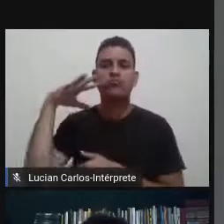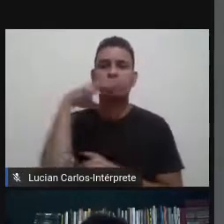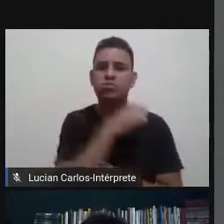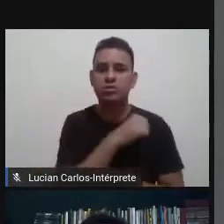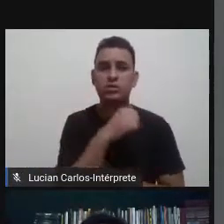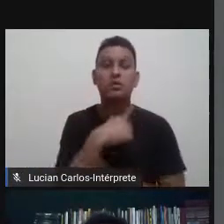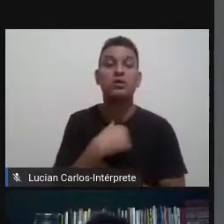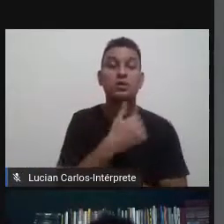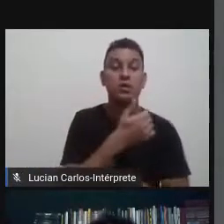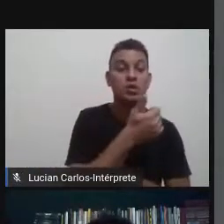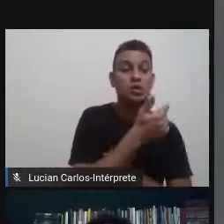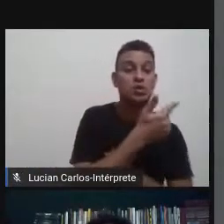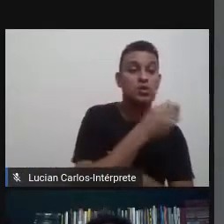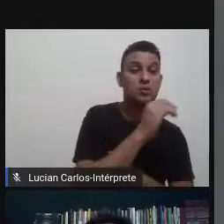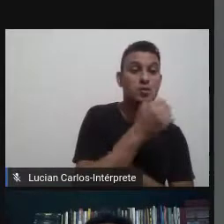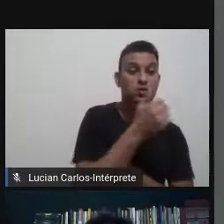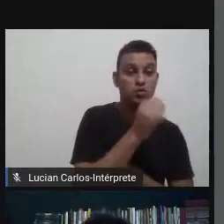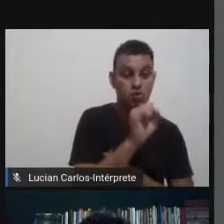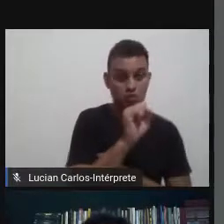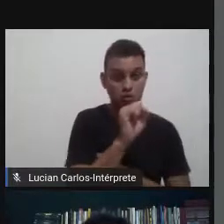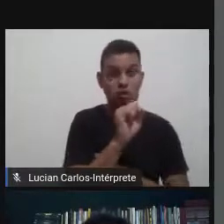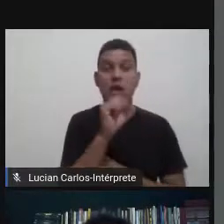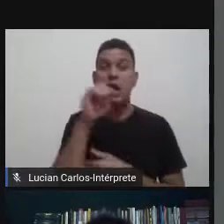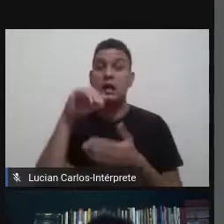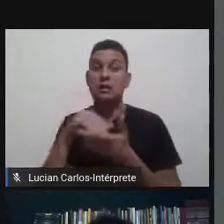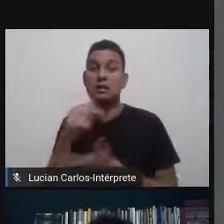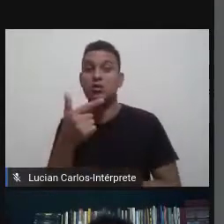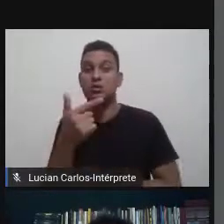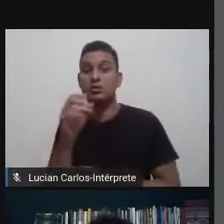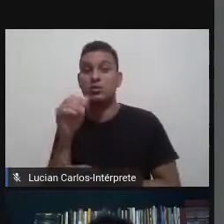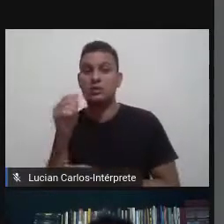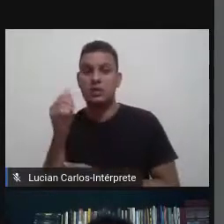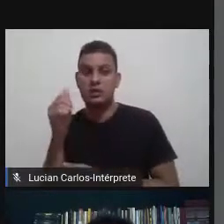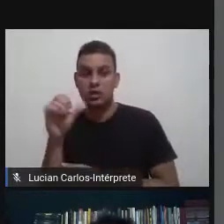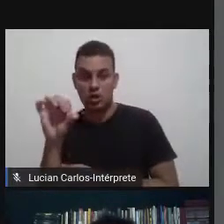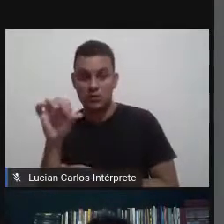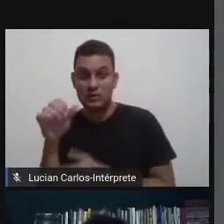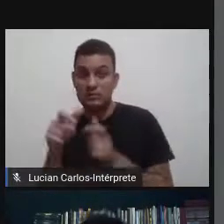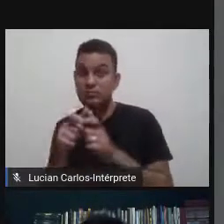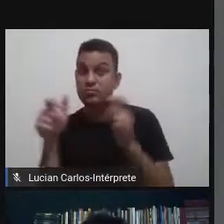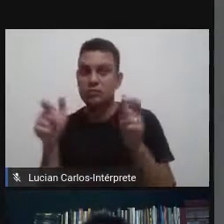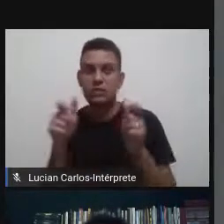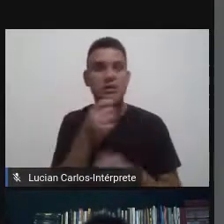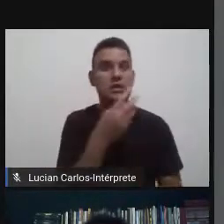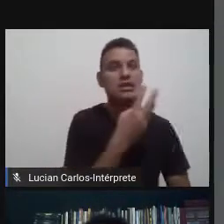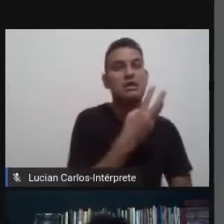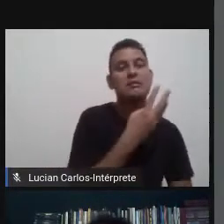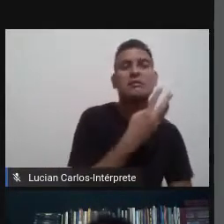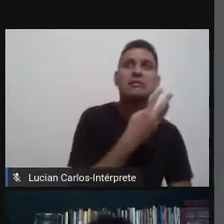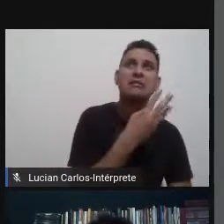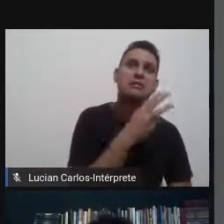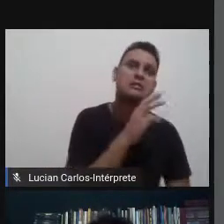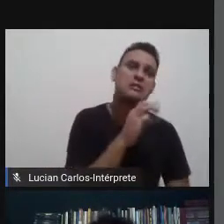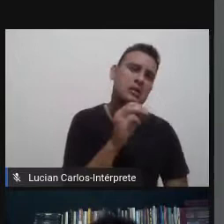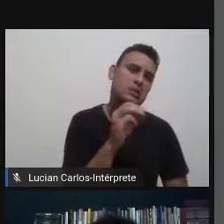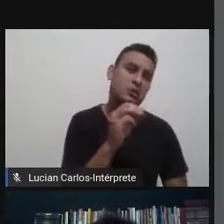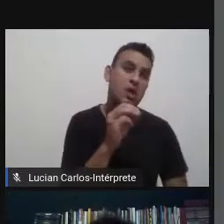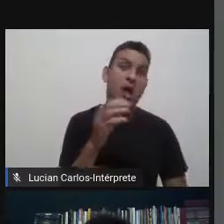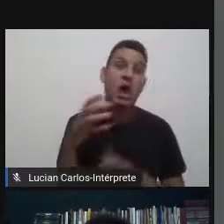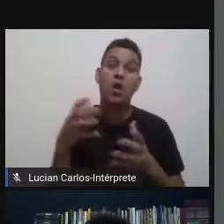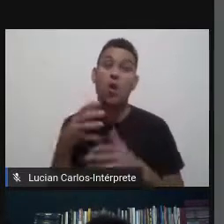ano 2018 para 2019, cresceu em número de alunos. Nós tínhamos cerca de 300 e poucos alunos, temos